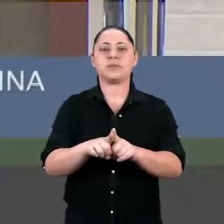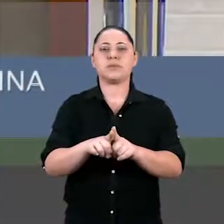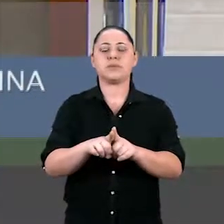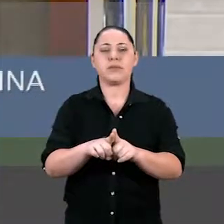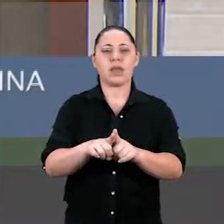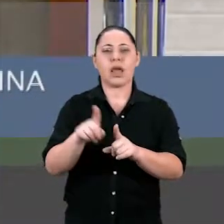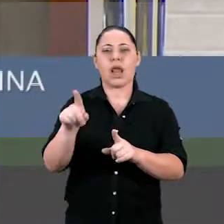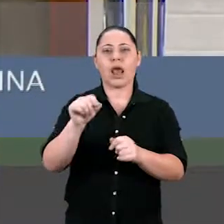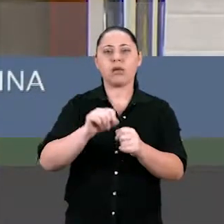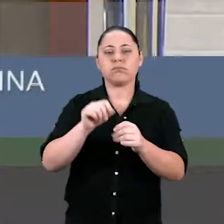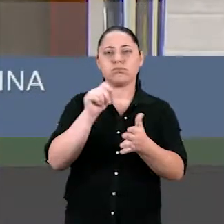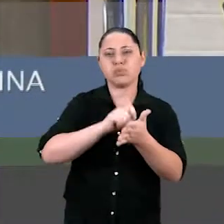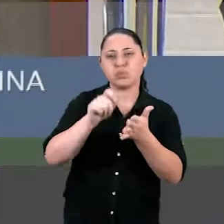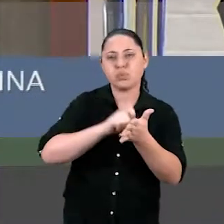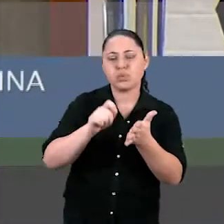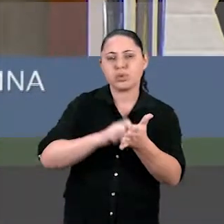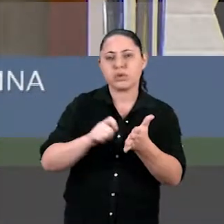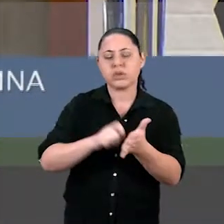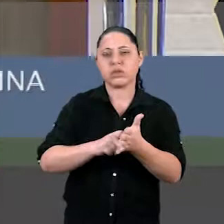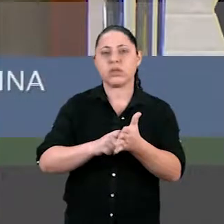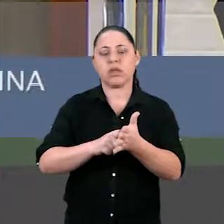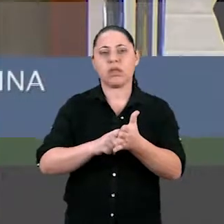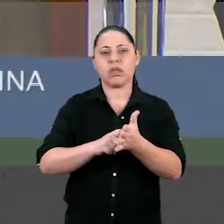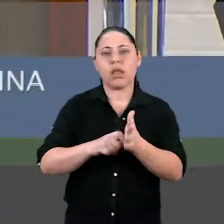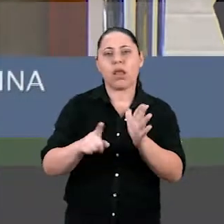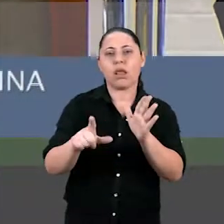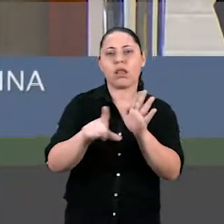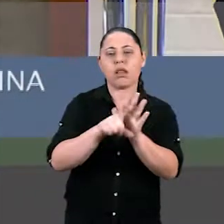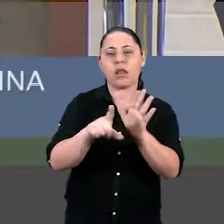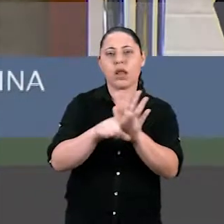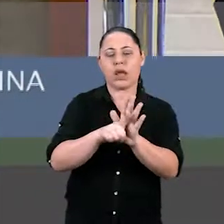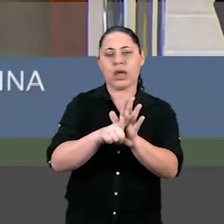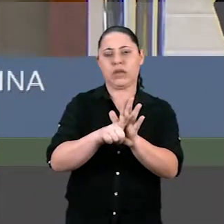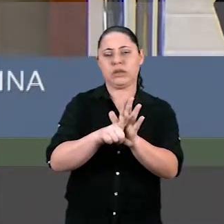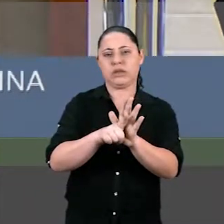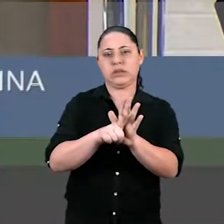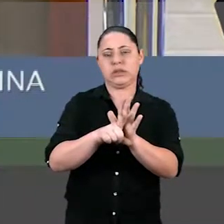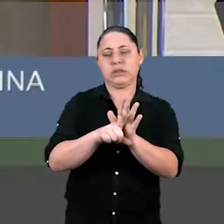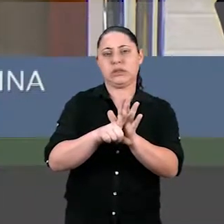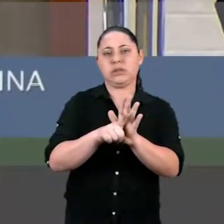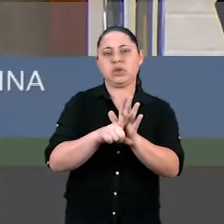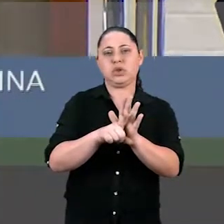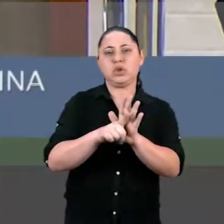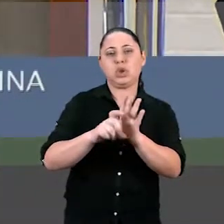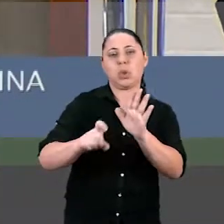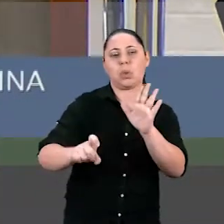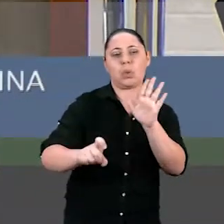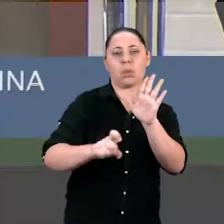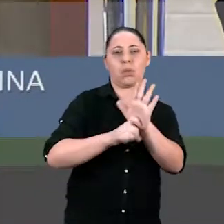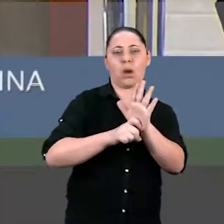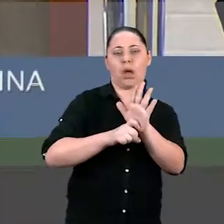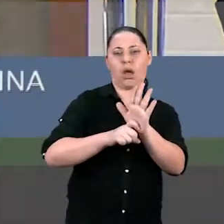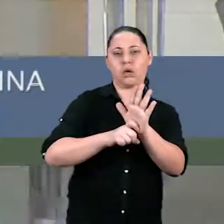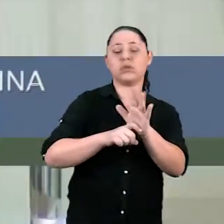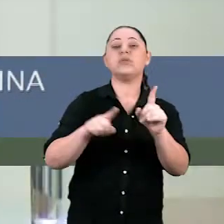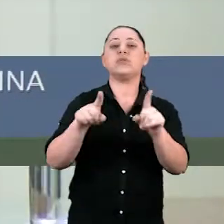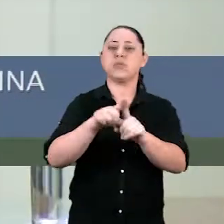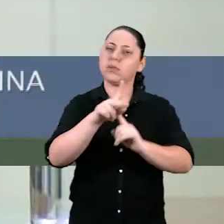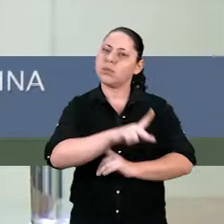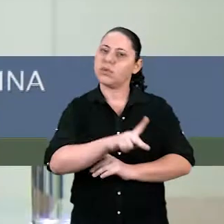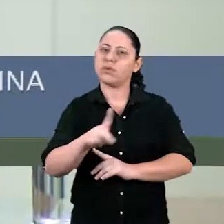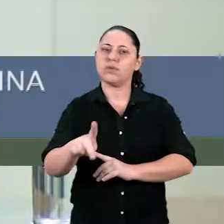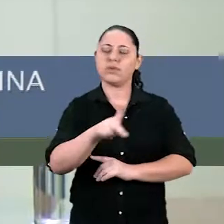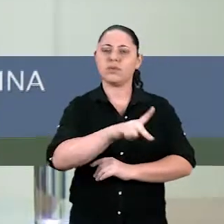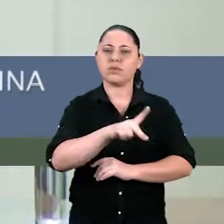da Lei de Improbidade Administrativa e Lei de Drogas e professor da Universidade Federal do